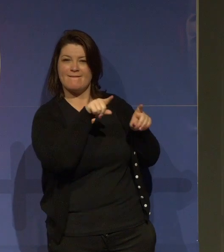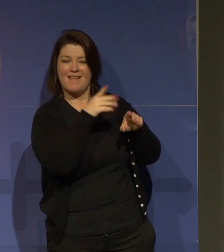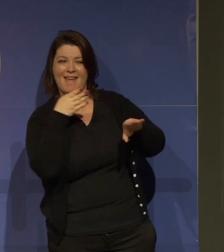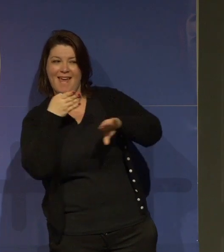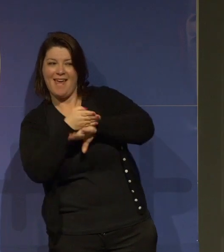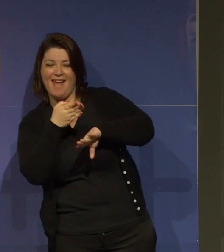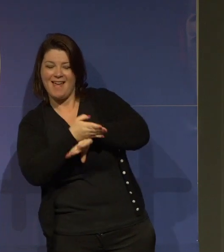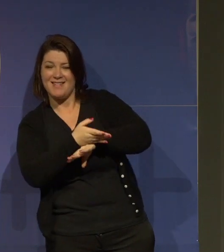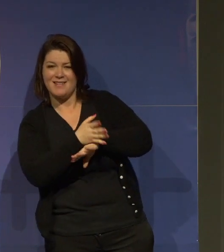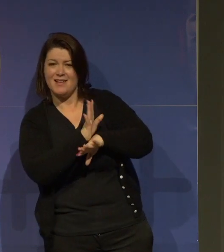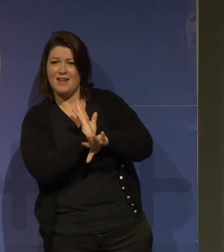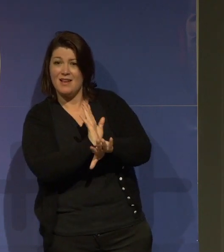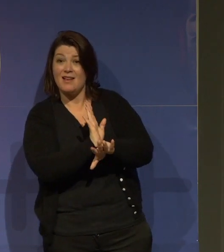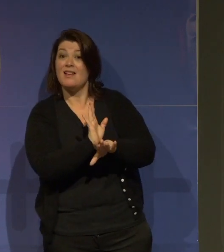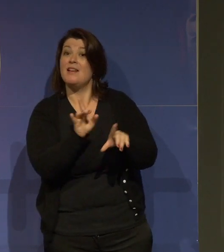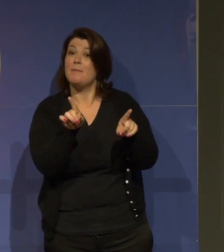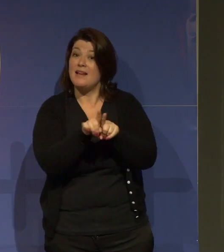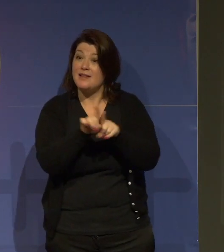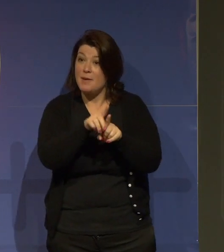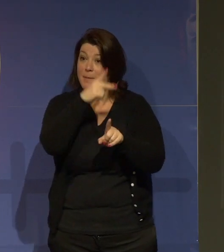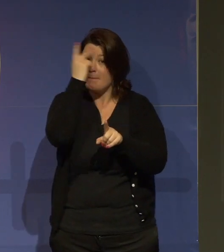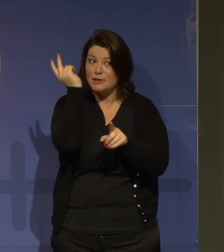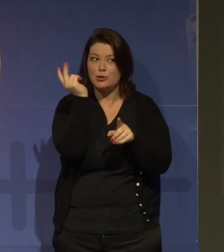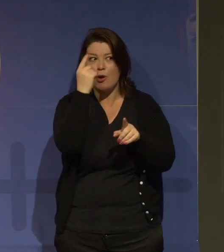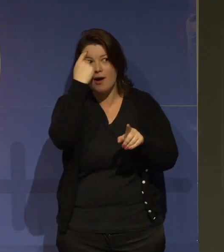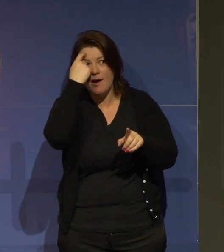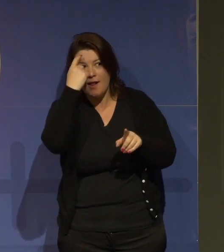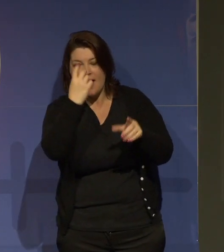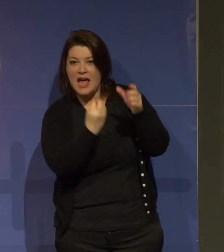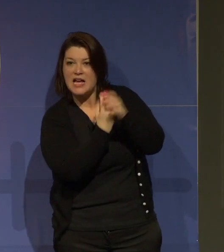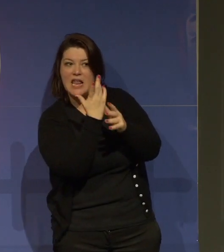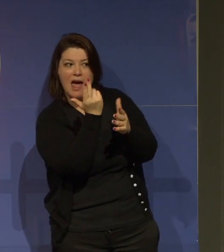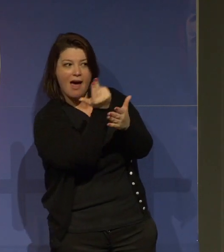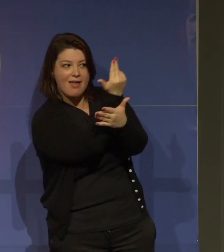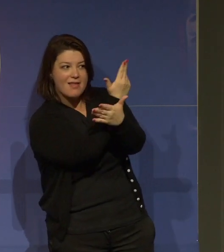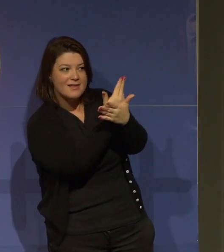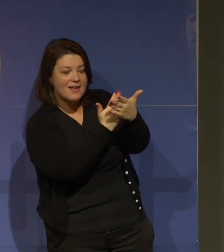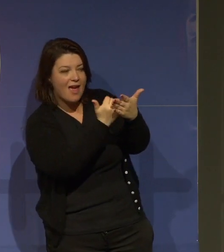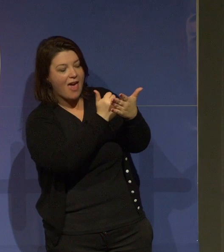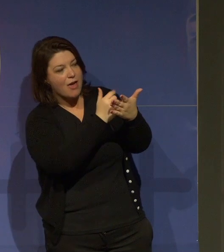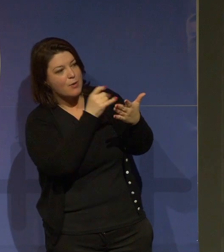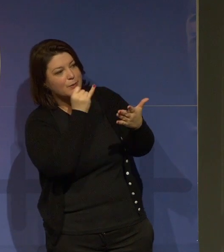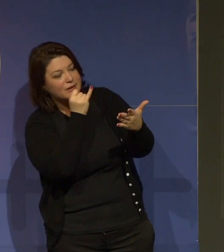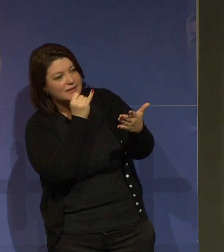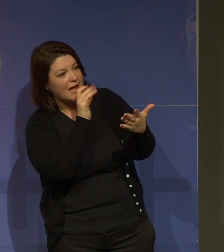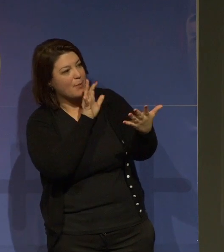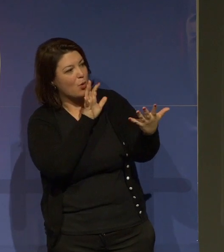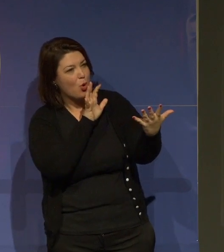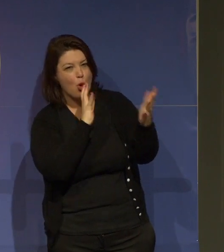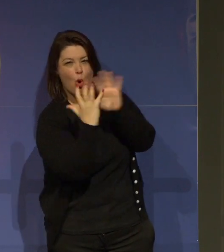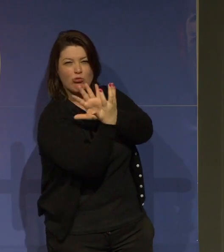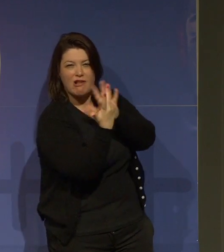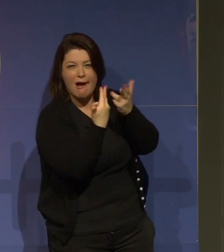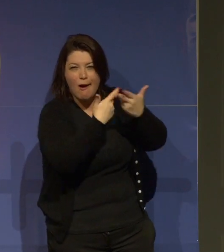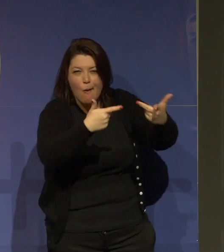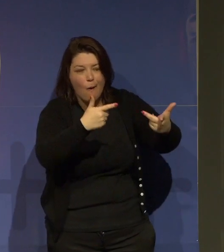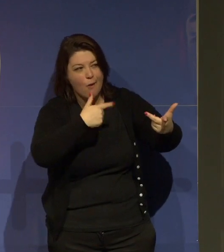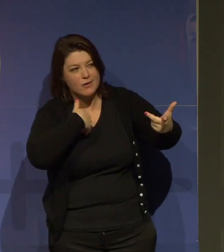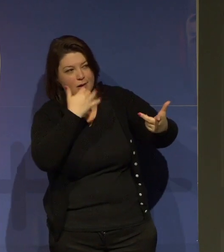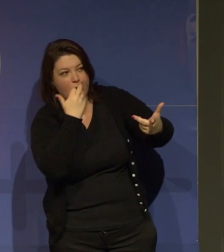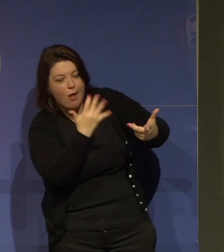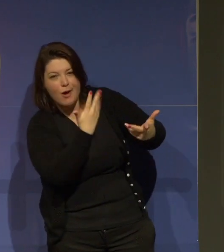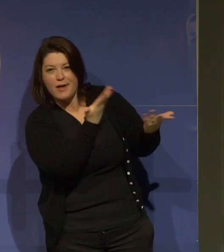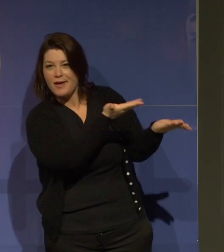tecnologias assistivas. A gente tem um designer que está preocupado com a questão de contraste, né, com como se dá